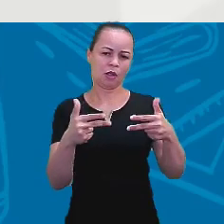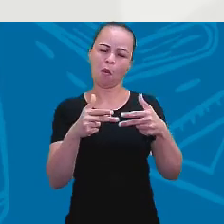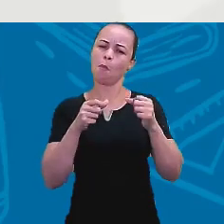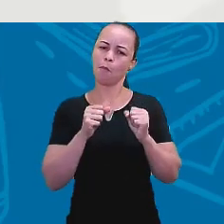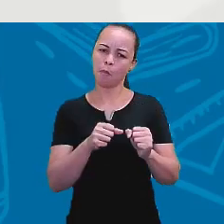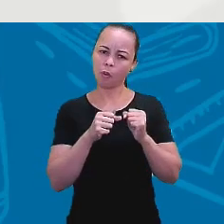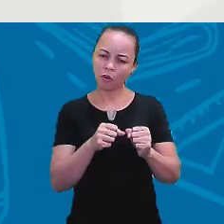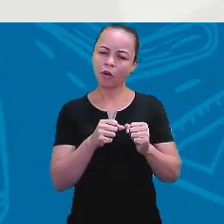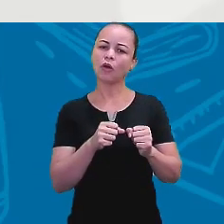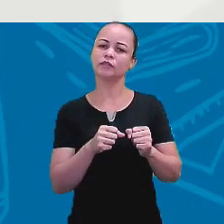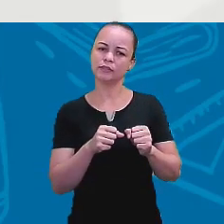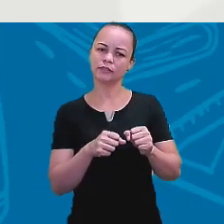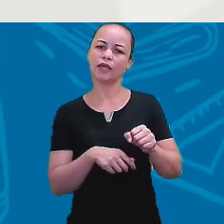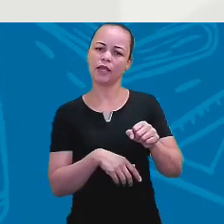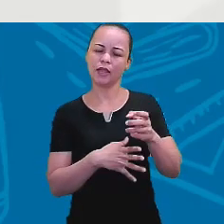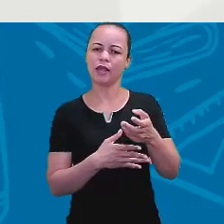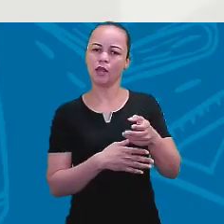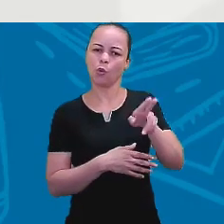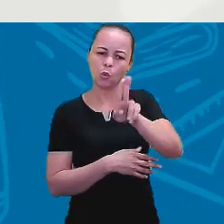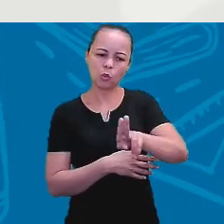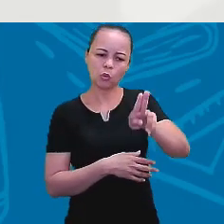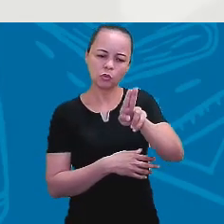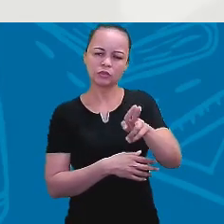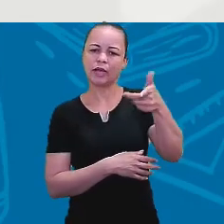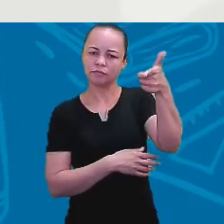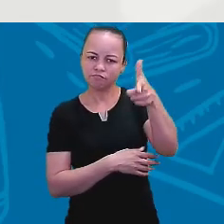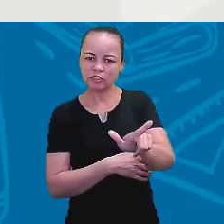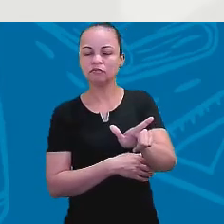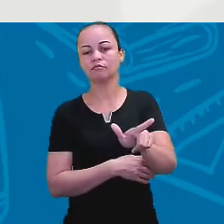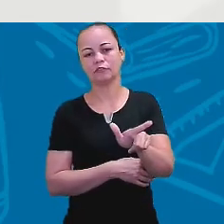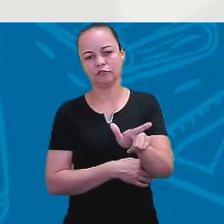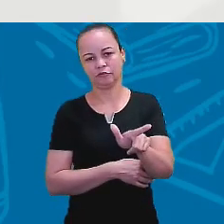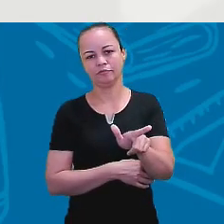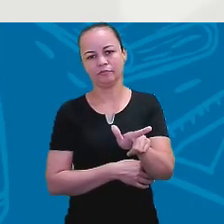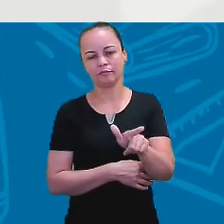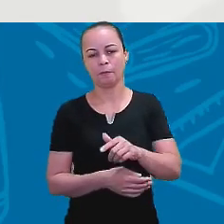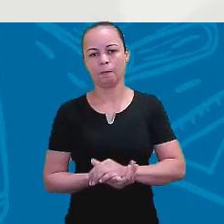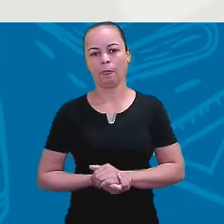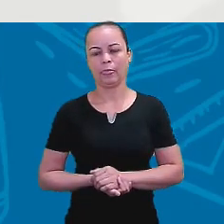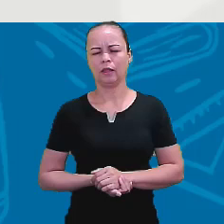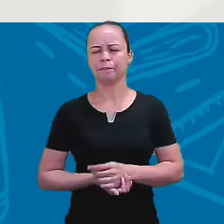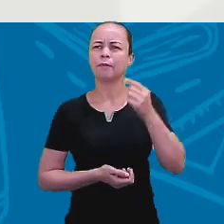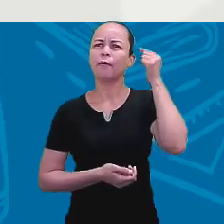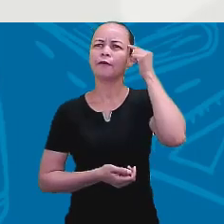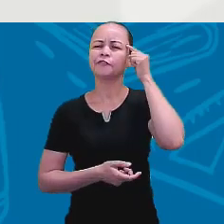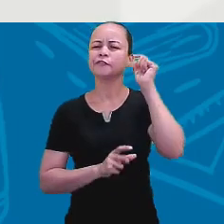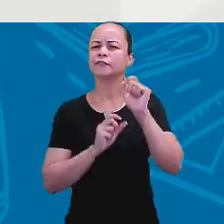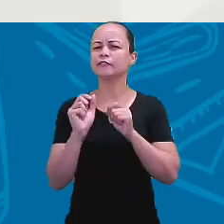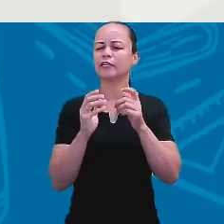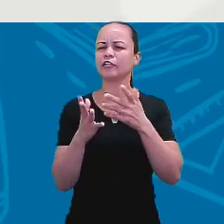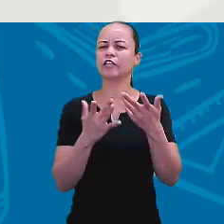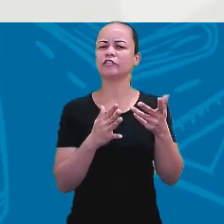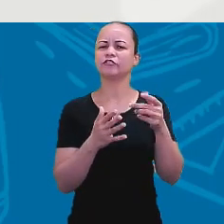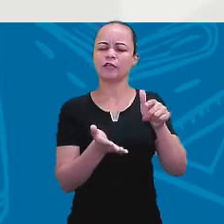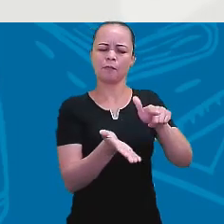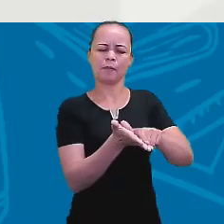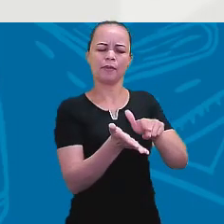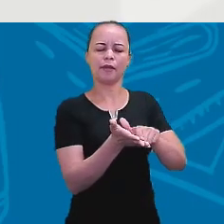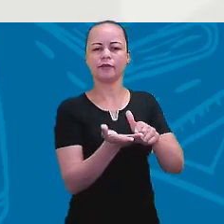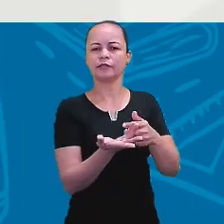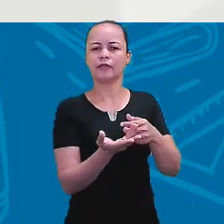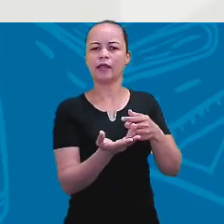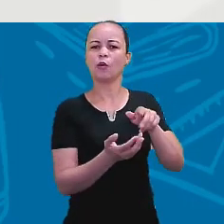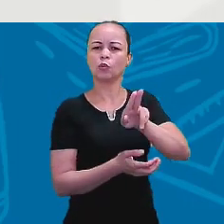deve ser reciclado ou reutilizado. Porque imagine, se a gente fizer a reciclagem de papel, por